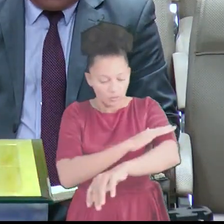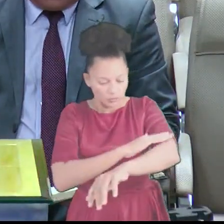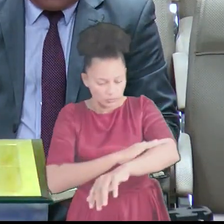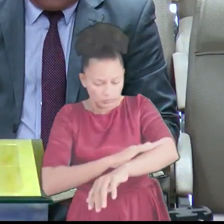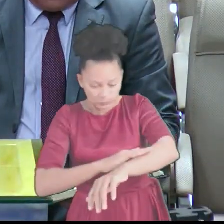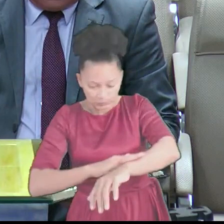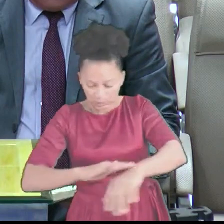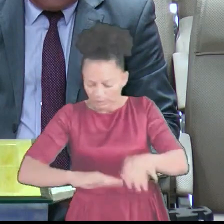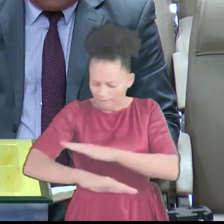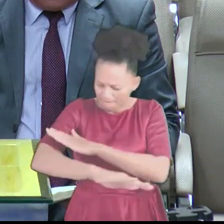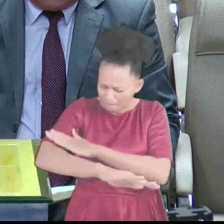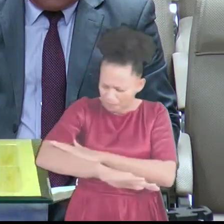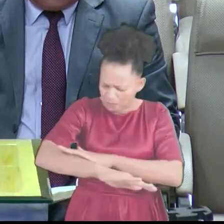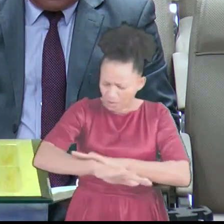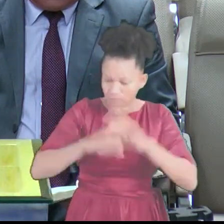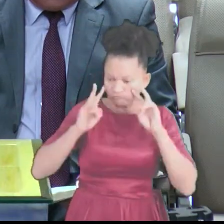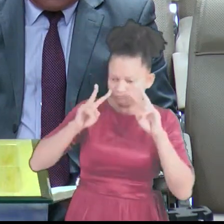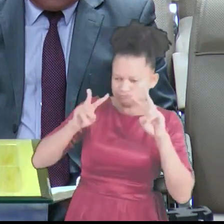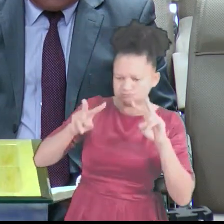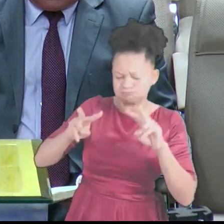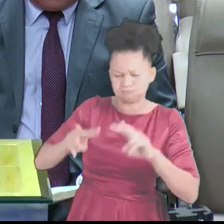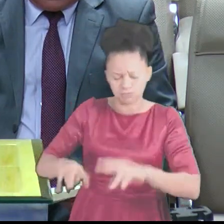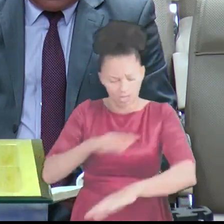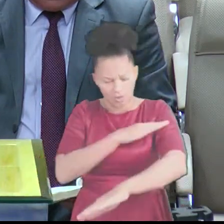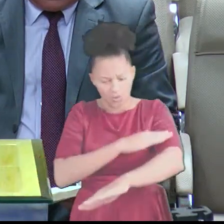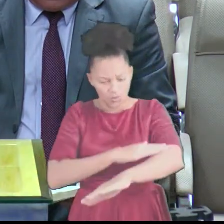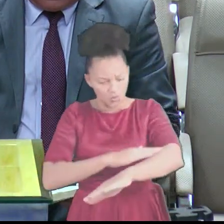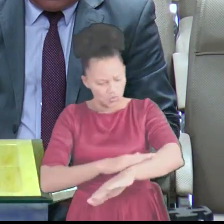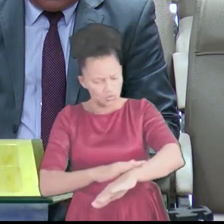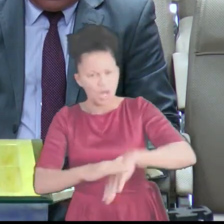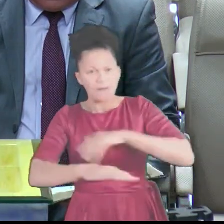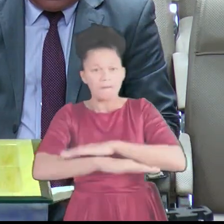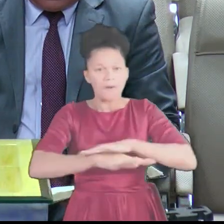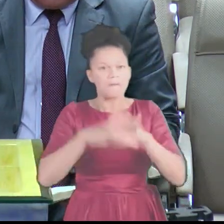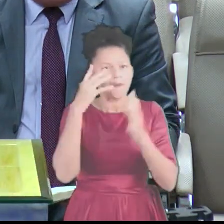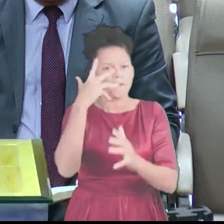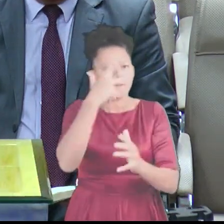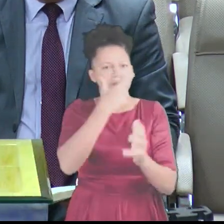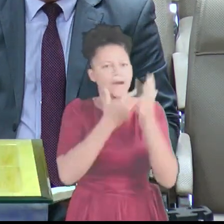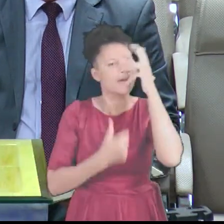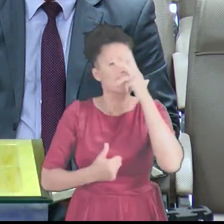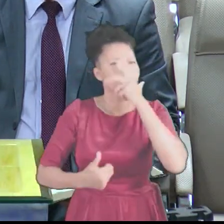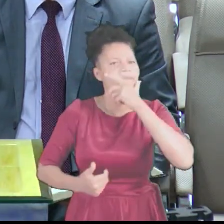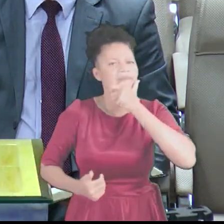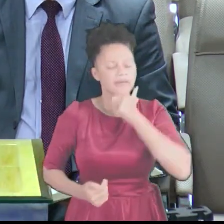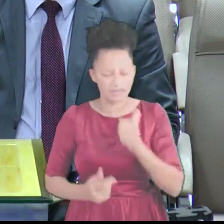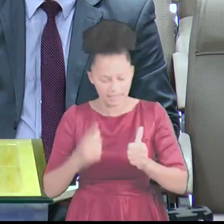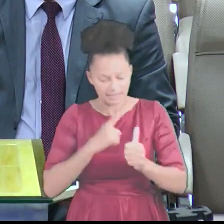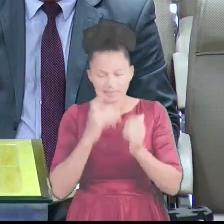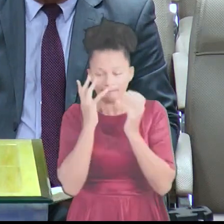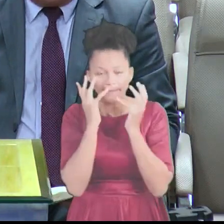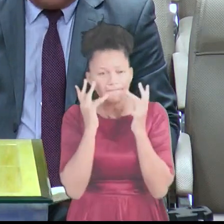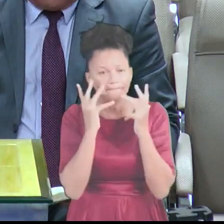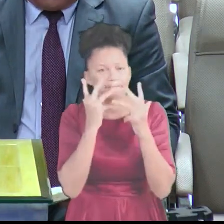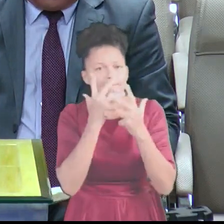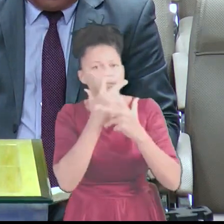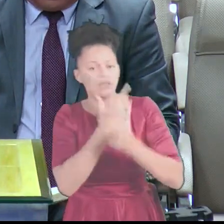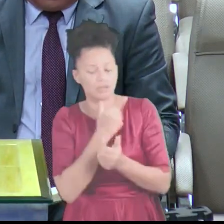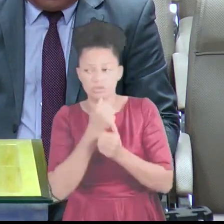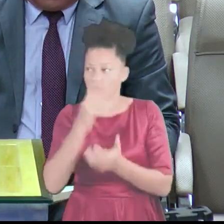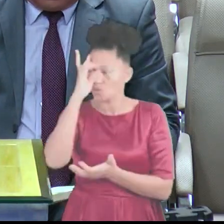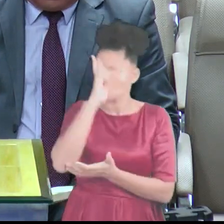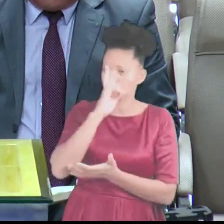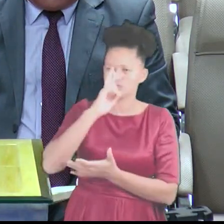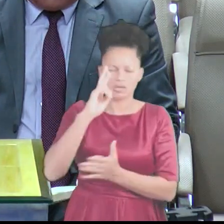tinha aparência, que tinha formosura, que estava belo. Aí o